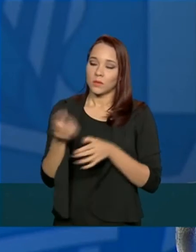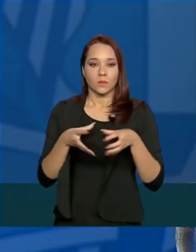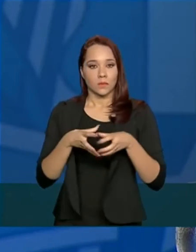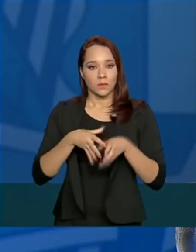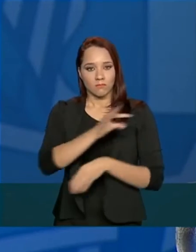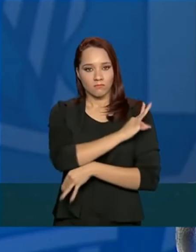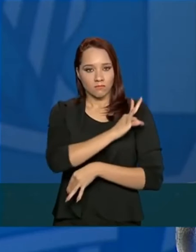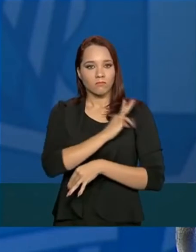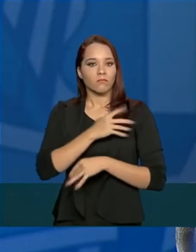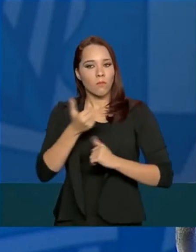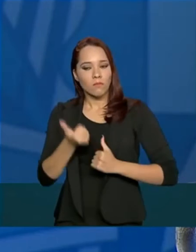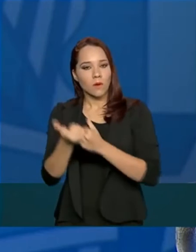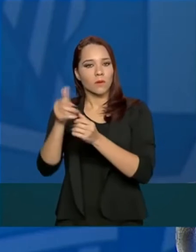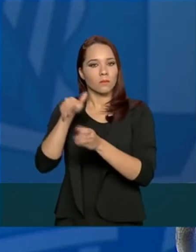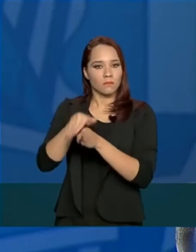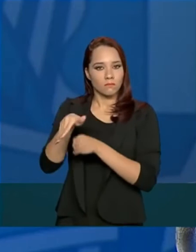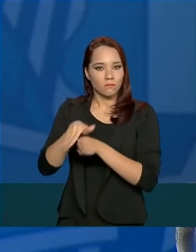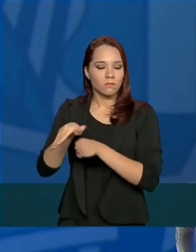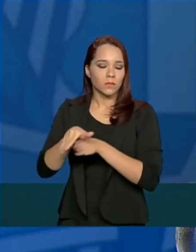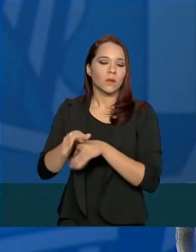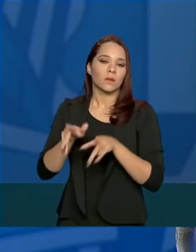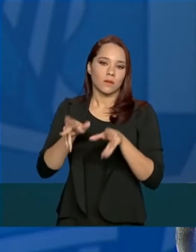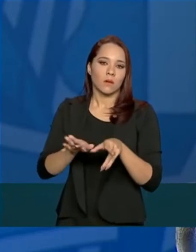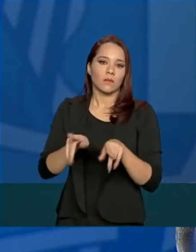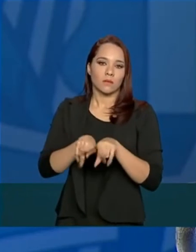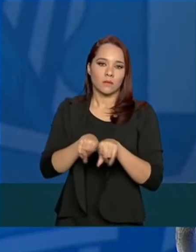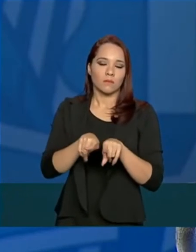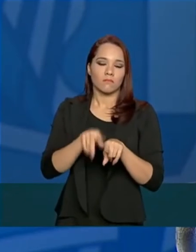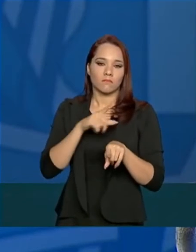técnicos, apoiar, orientar, como temos também